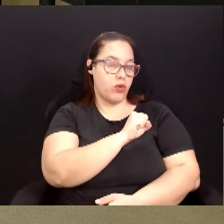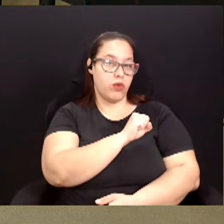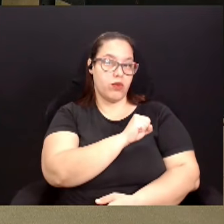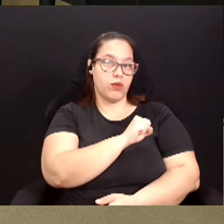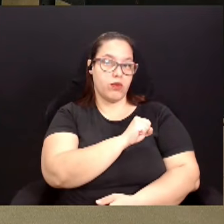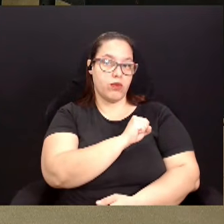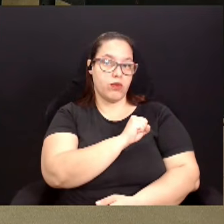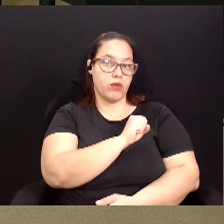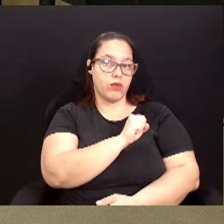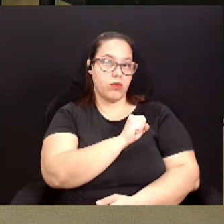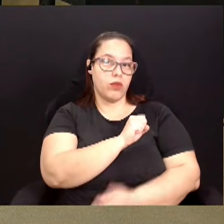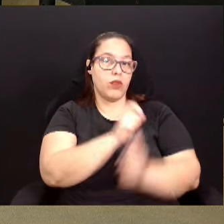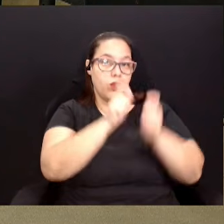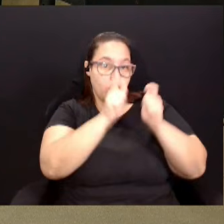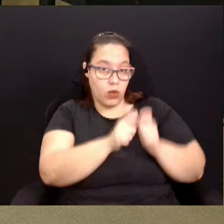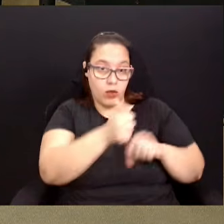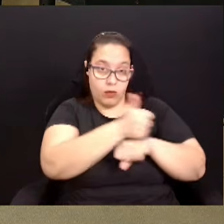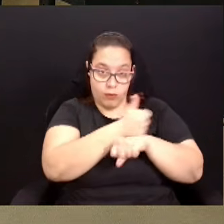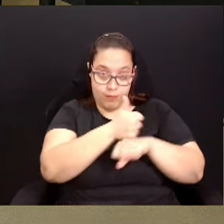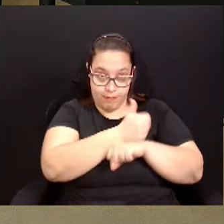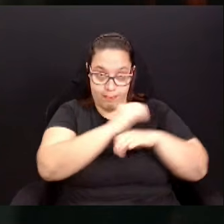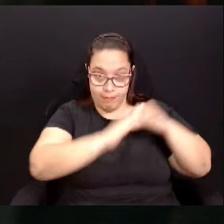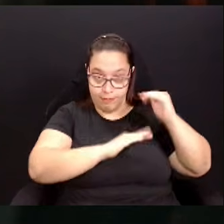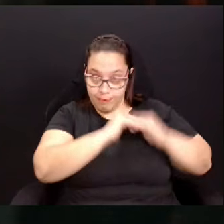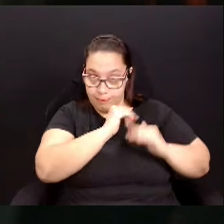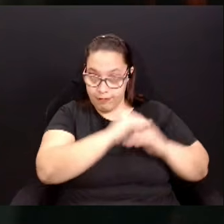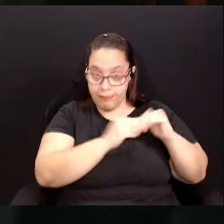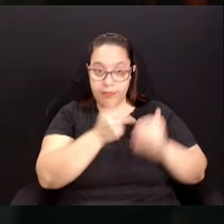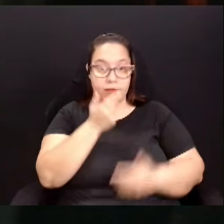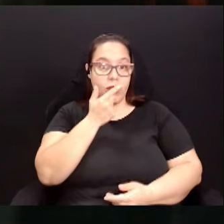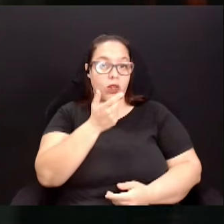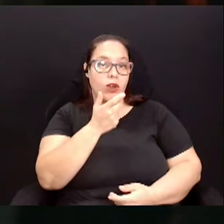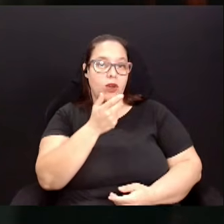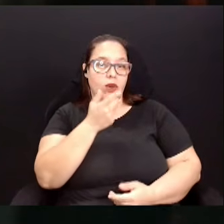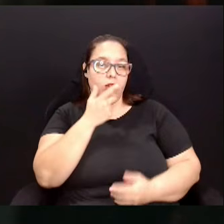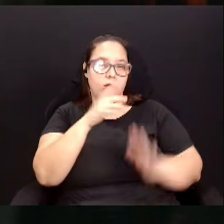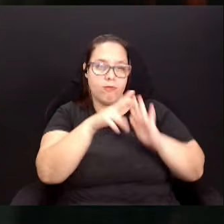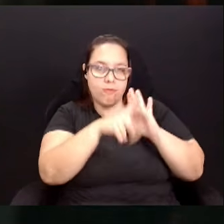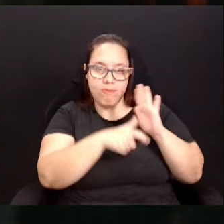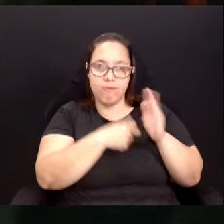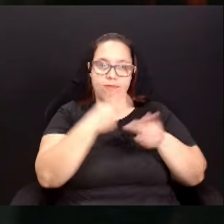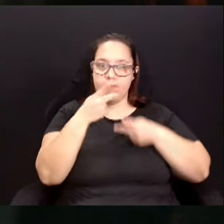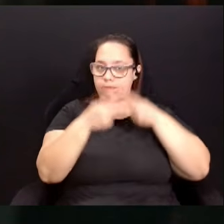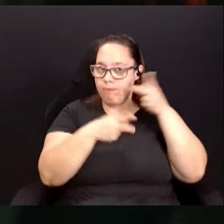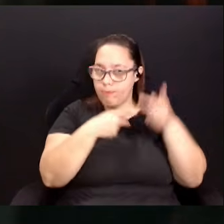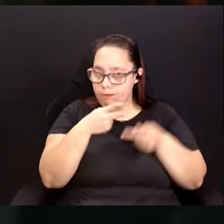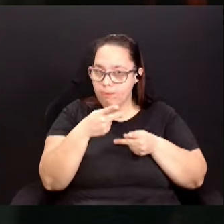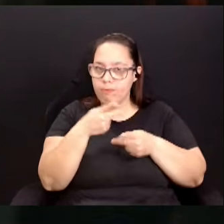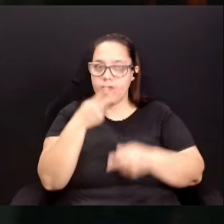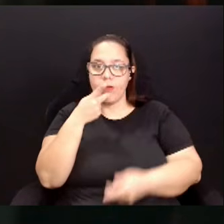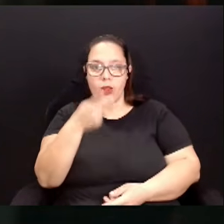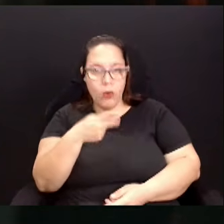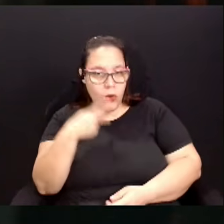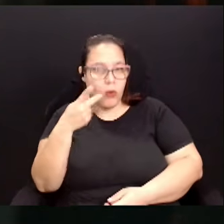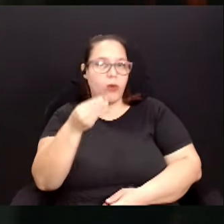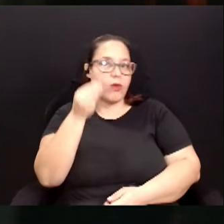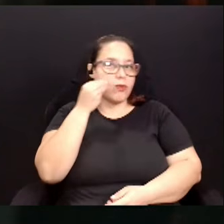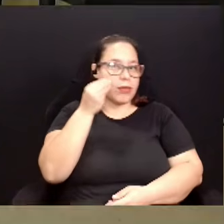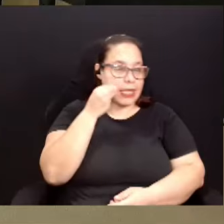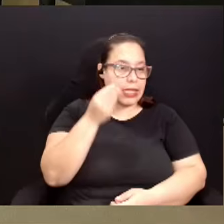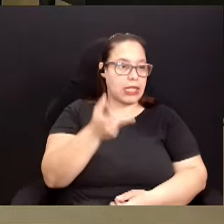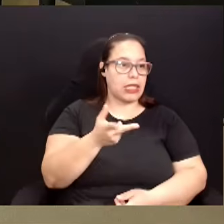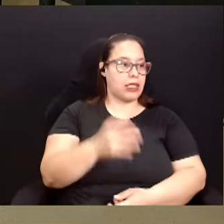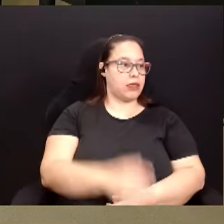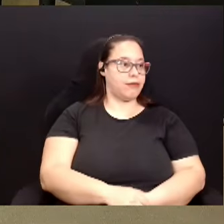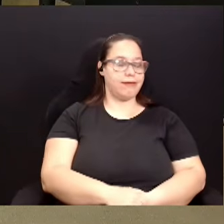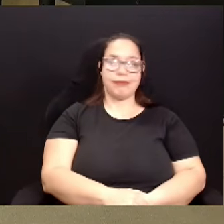ambiente profissional, né? Vamos lá, sequestradores de fala. Aí, sequestra tua fala, você tenta. Sabe